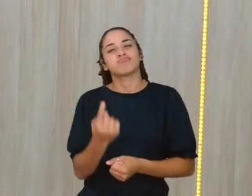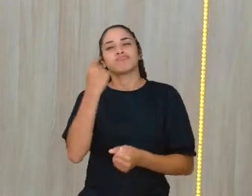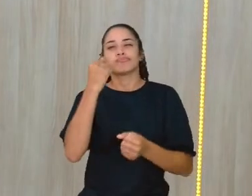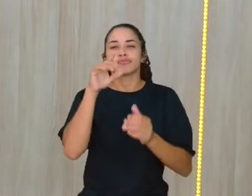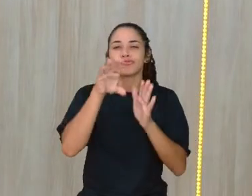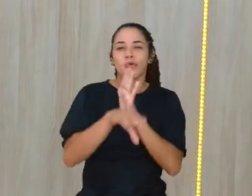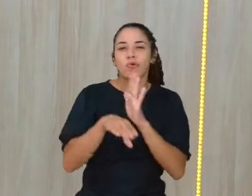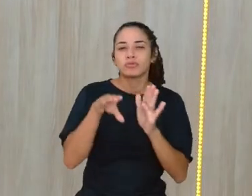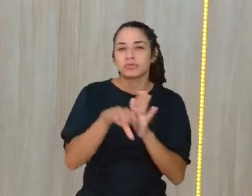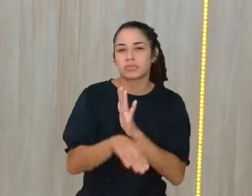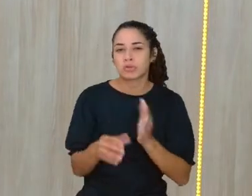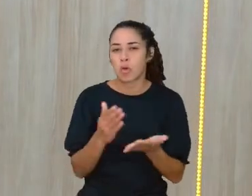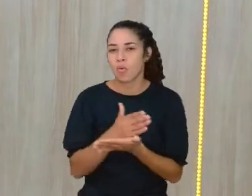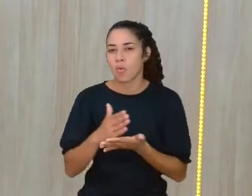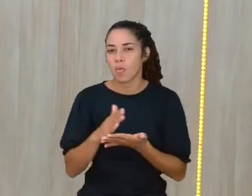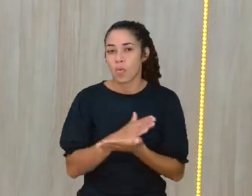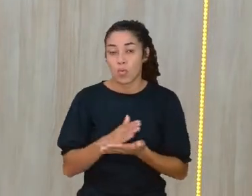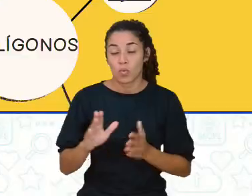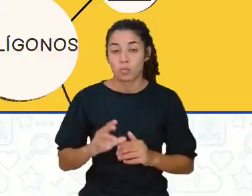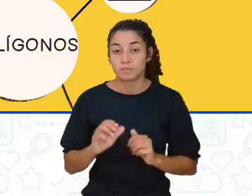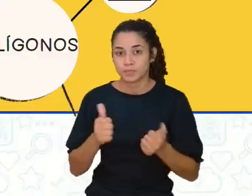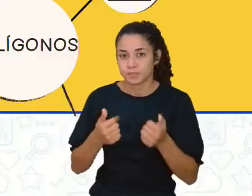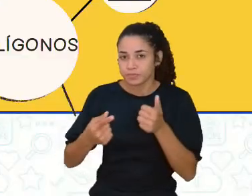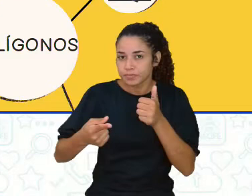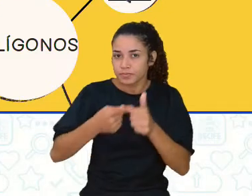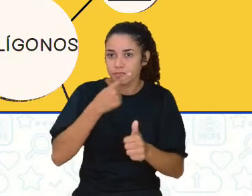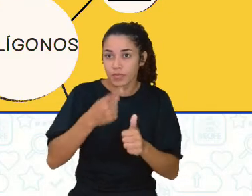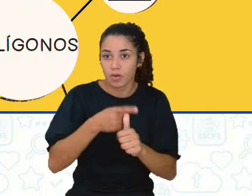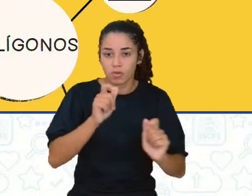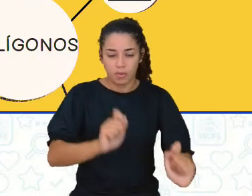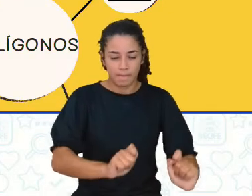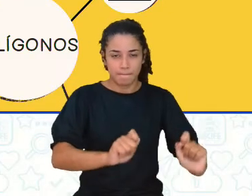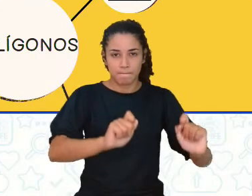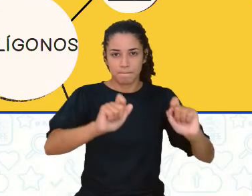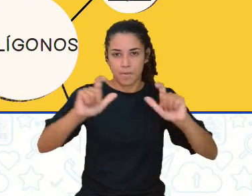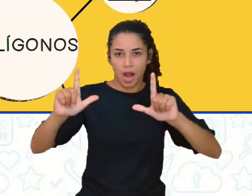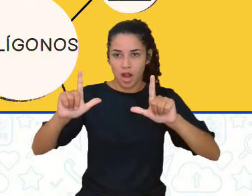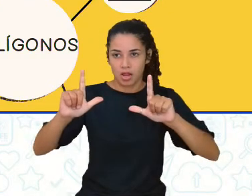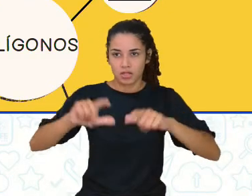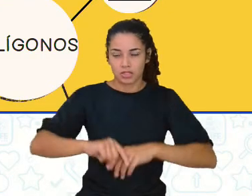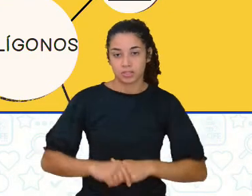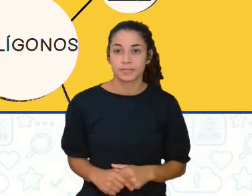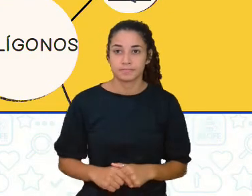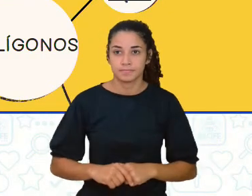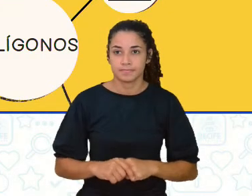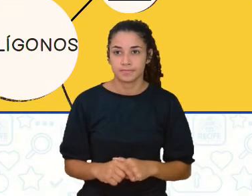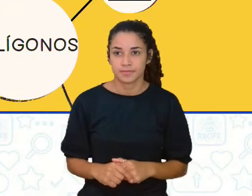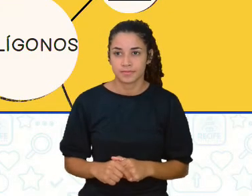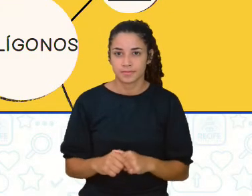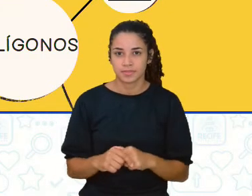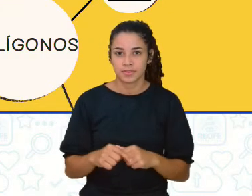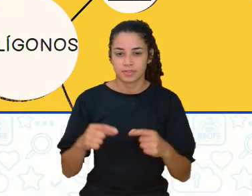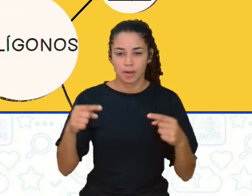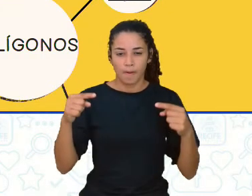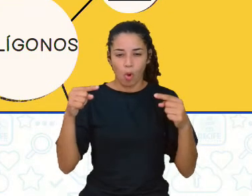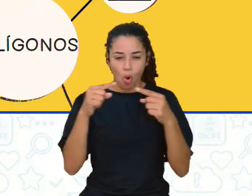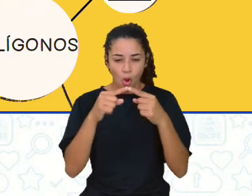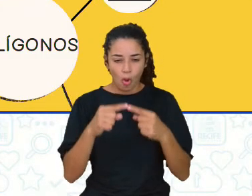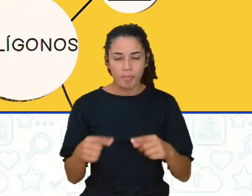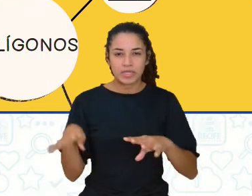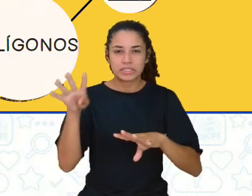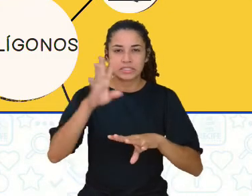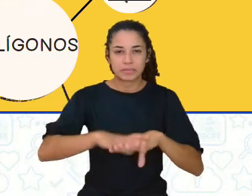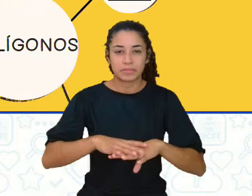conceitos. Primeira coisa, dá um zoom aí, as ligações matemáticas.